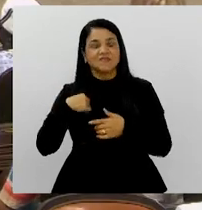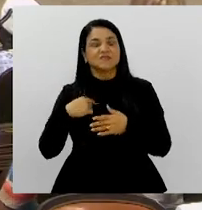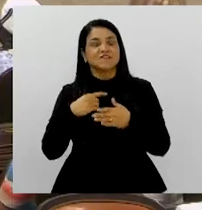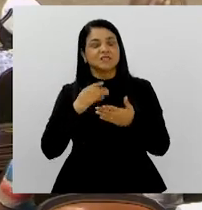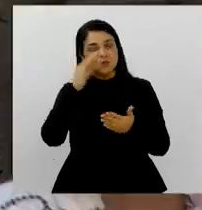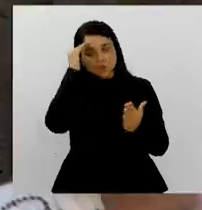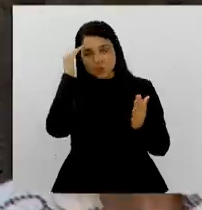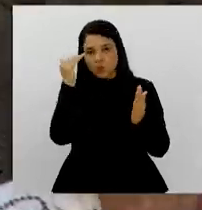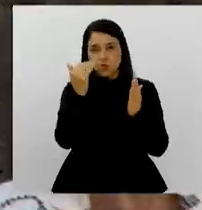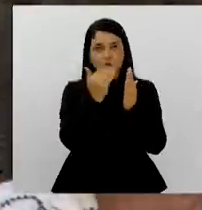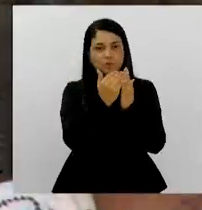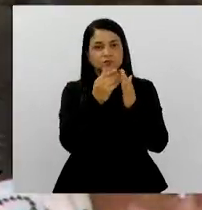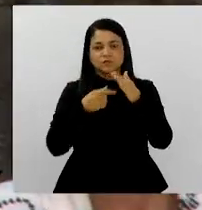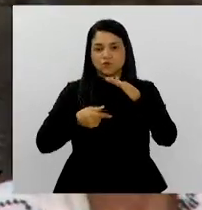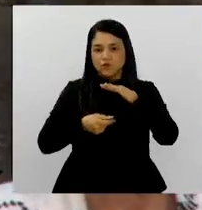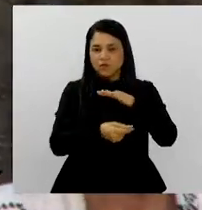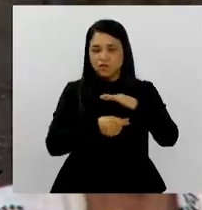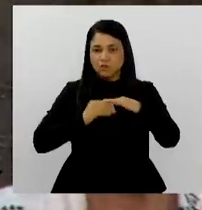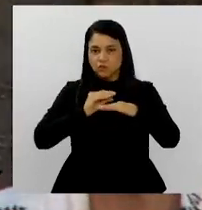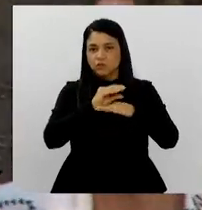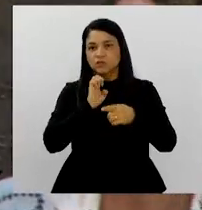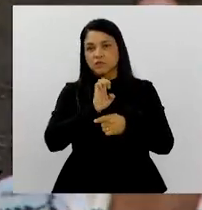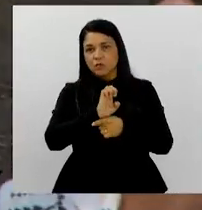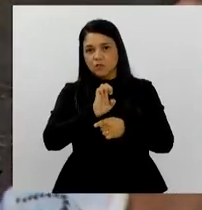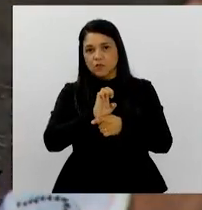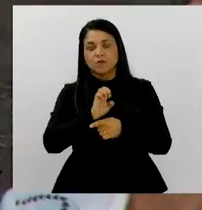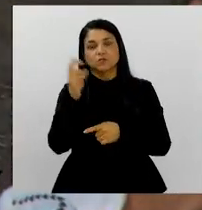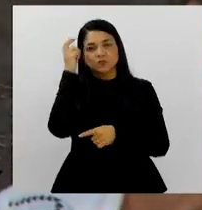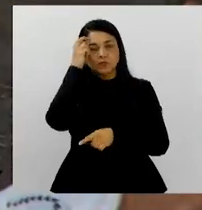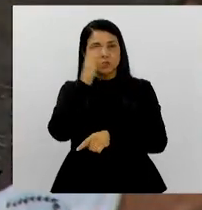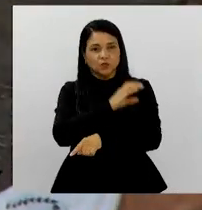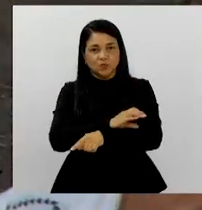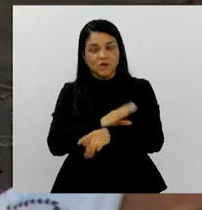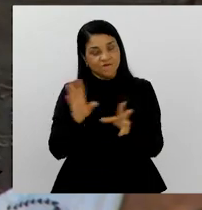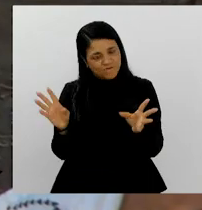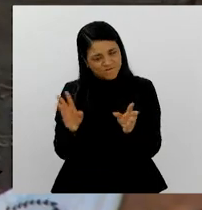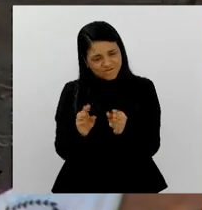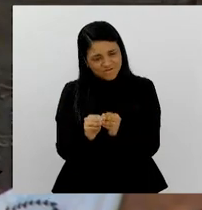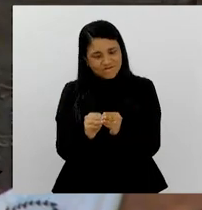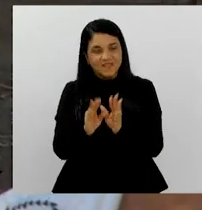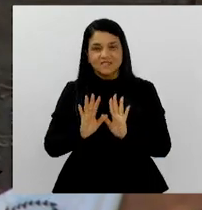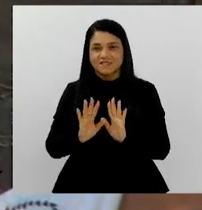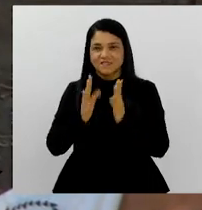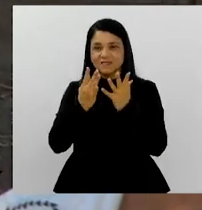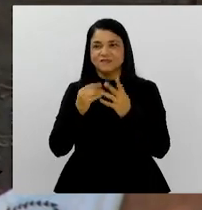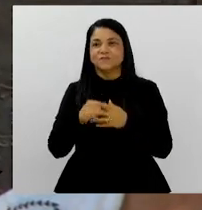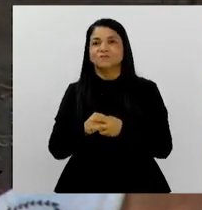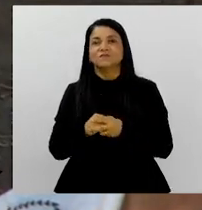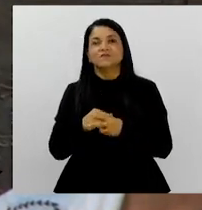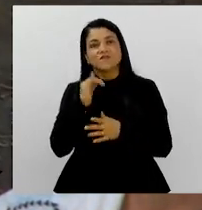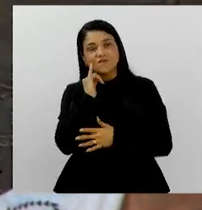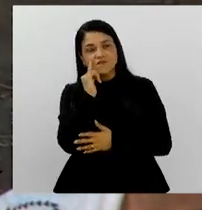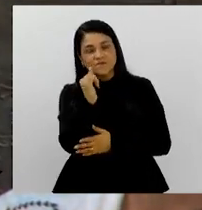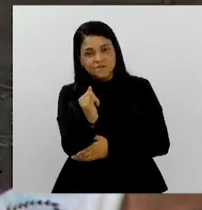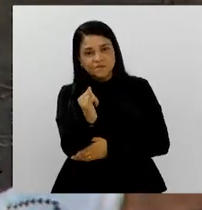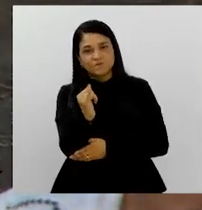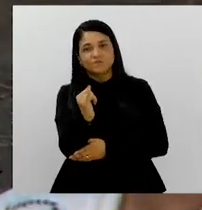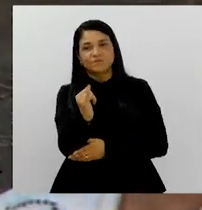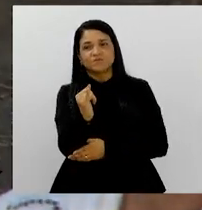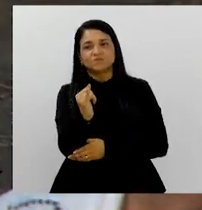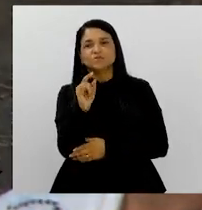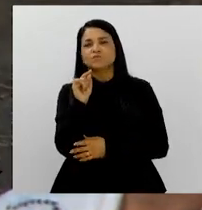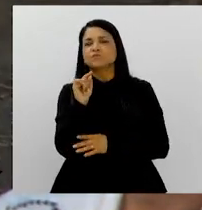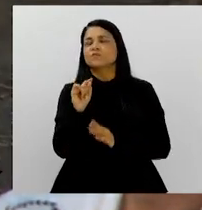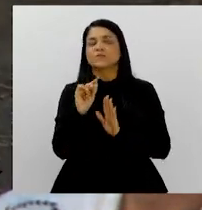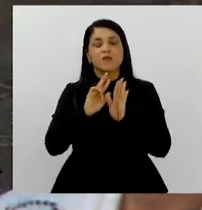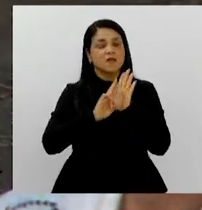de Cultura. Queria, enfim, já chegando ao final dessa saudação, dizer para vocês o que